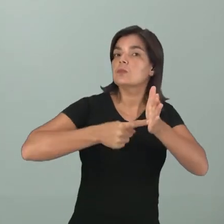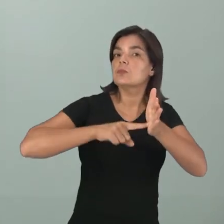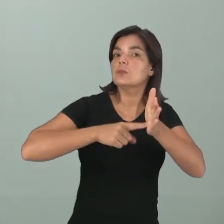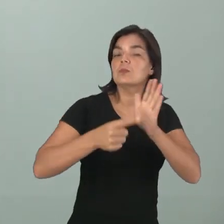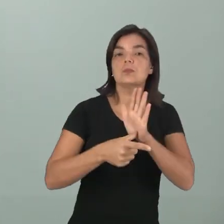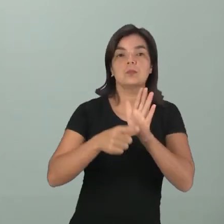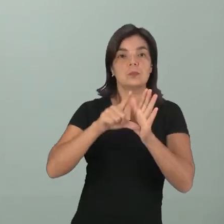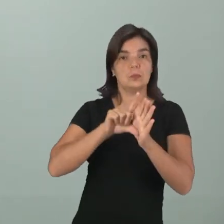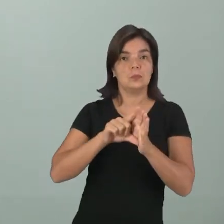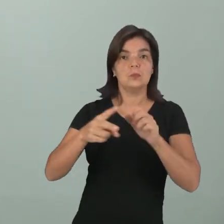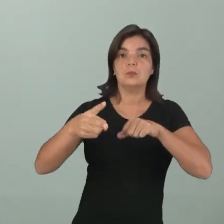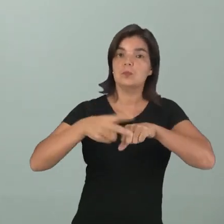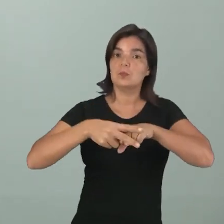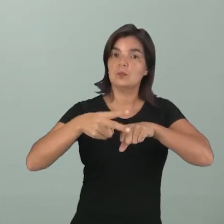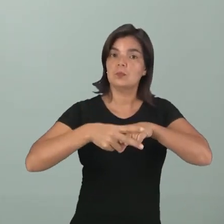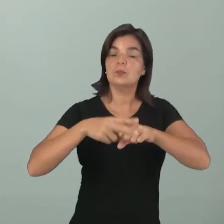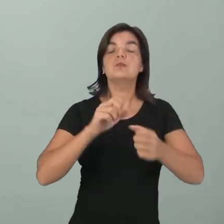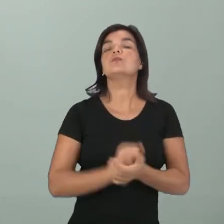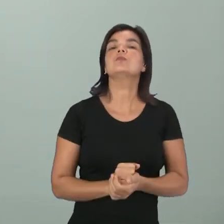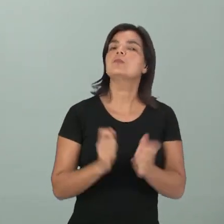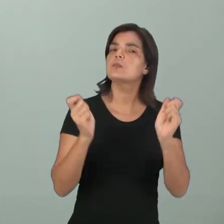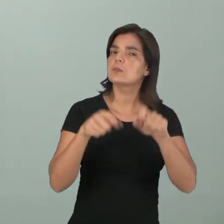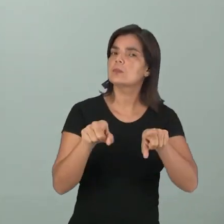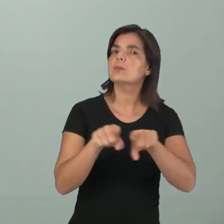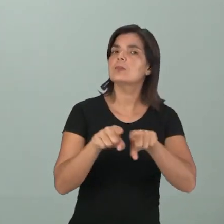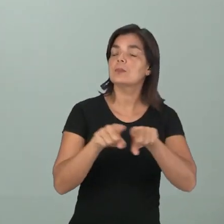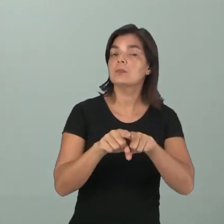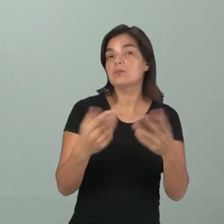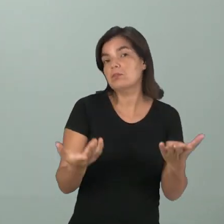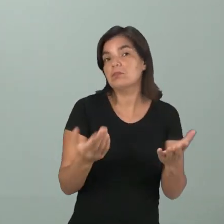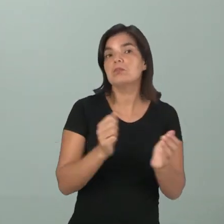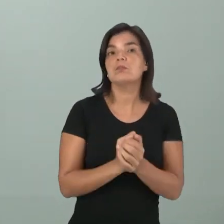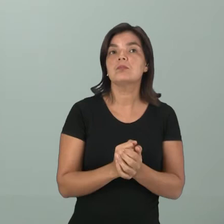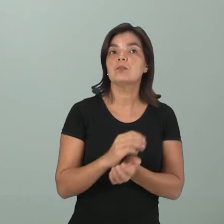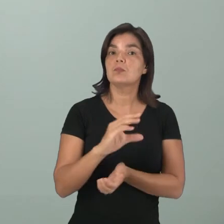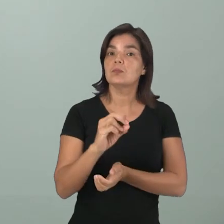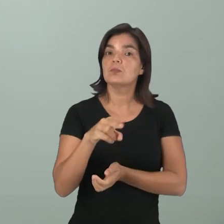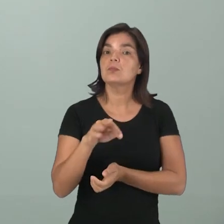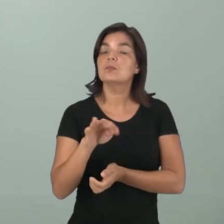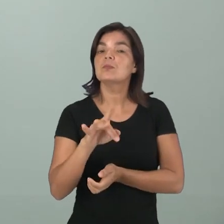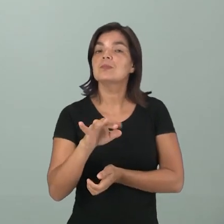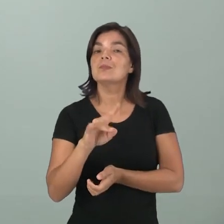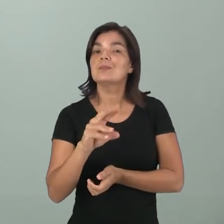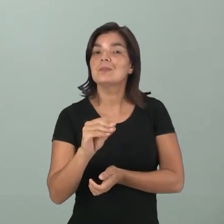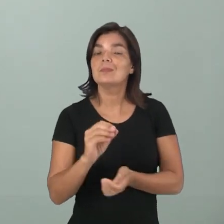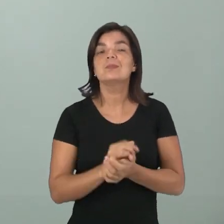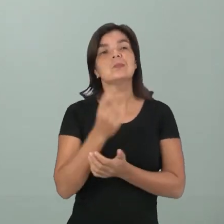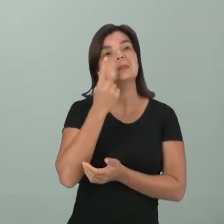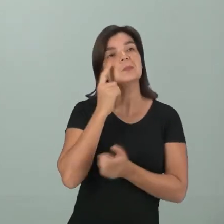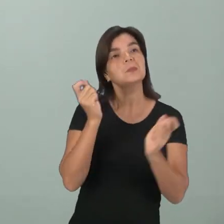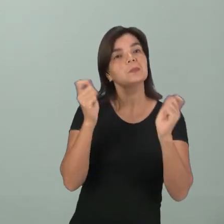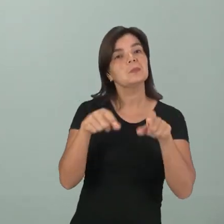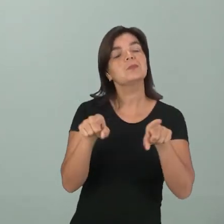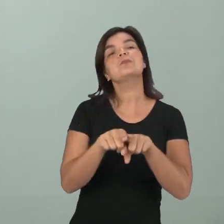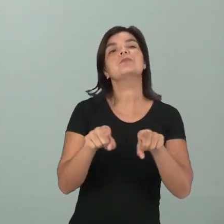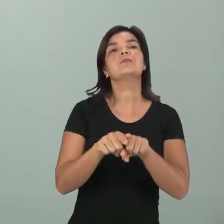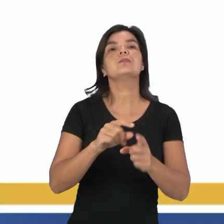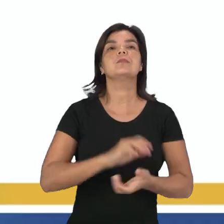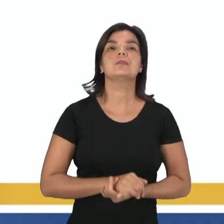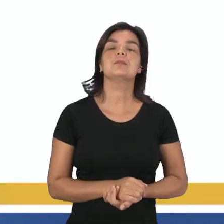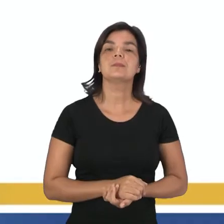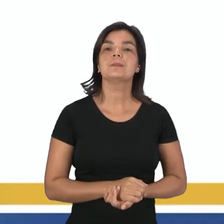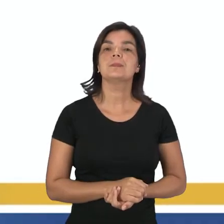que está antes da forma verbal houve, nós podemos colocar aí um conectivo. Olhem só as possibilidades